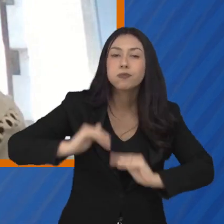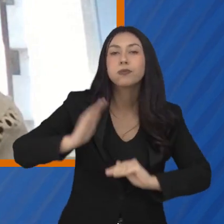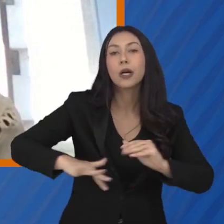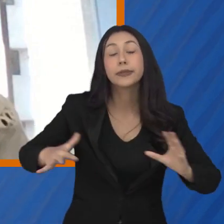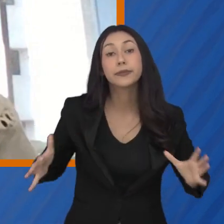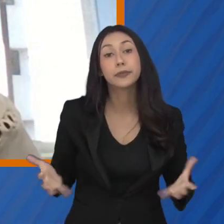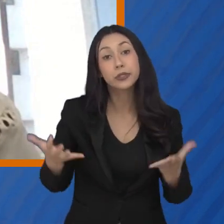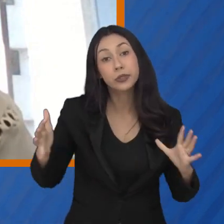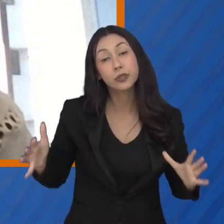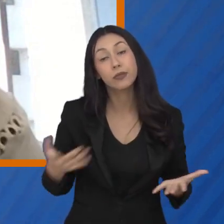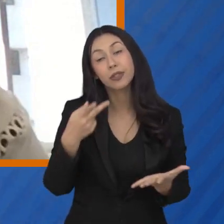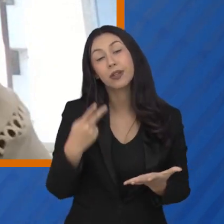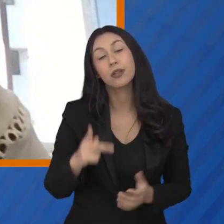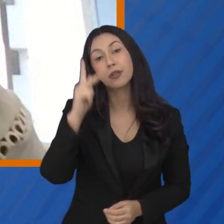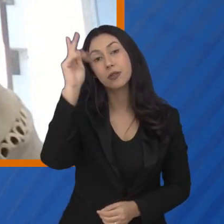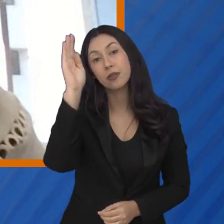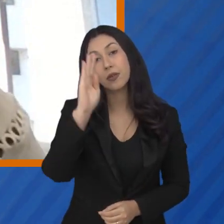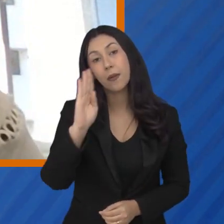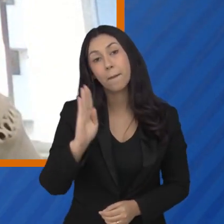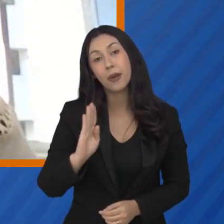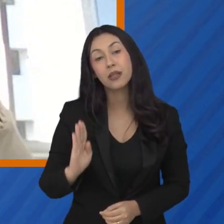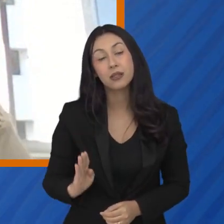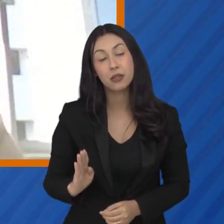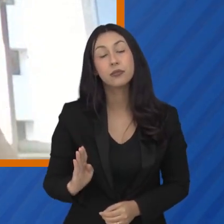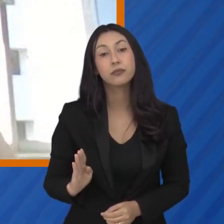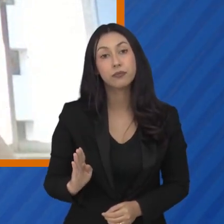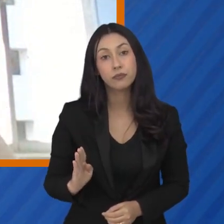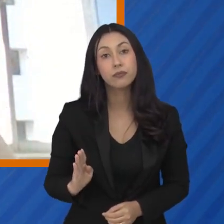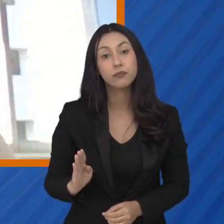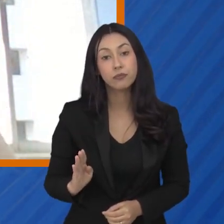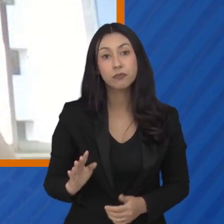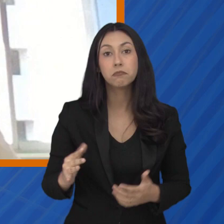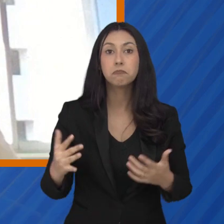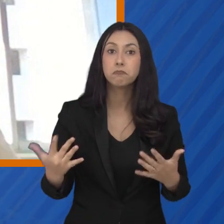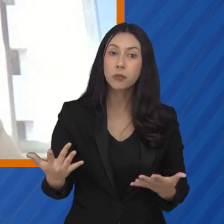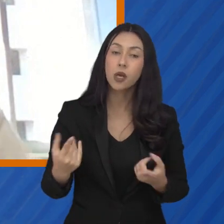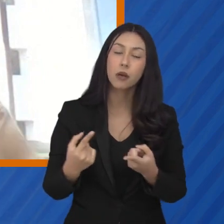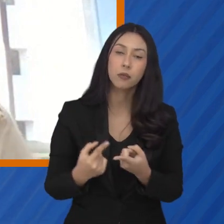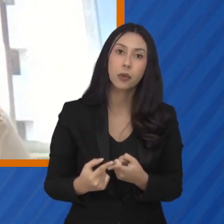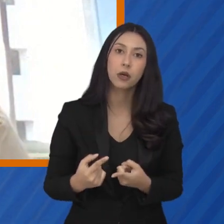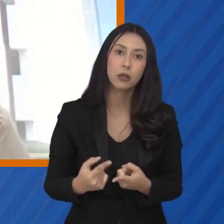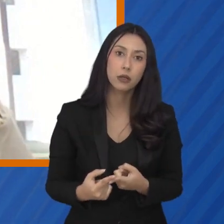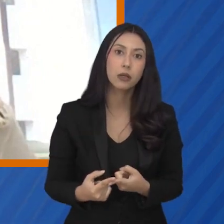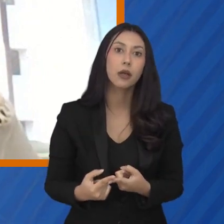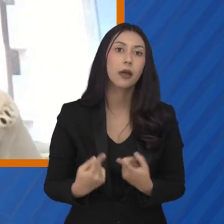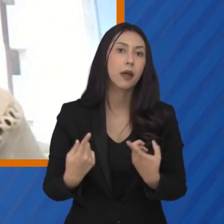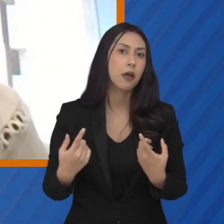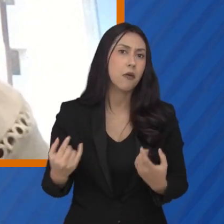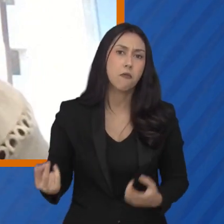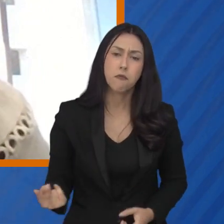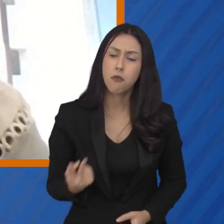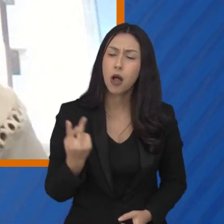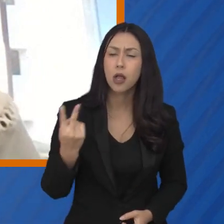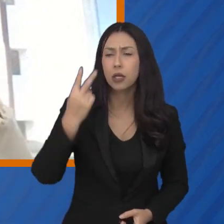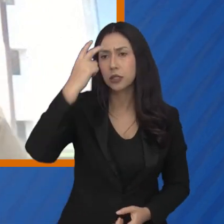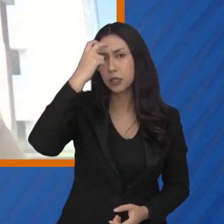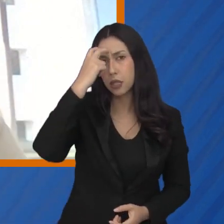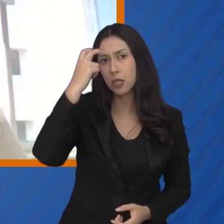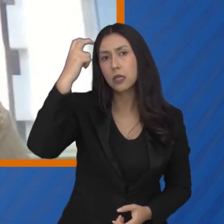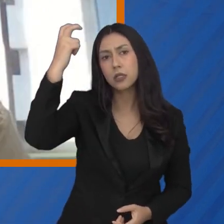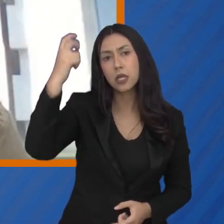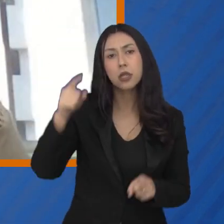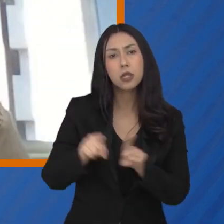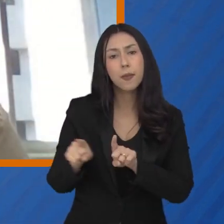atuação, muito incentivado aqui no Brasil, tendo em vista dada aí a propriedade intelectual e